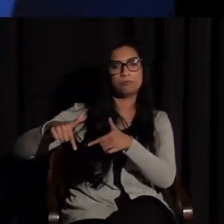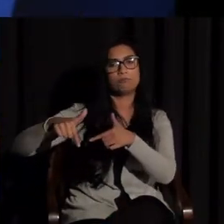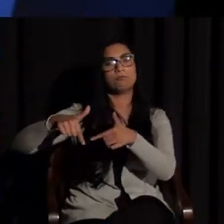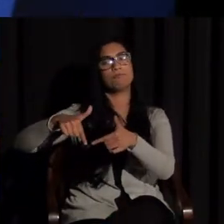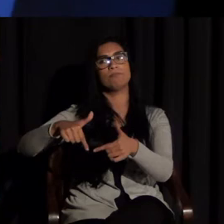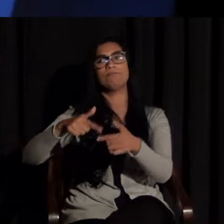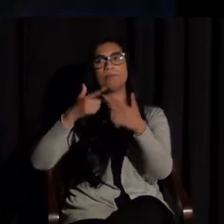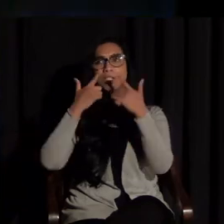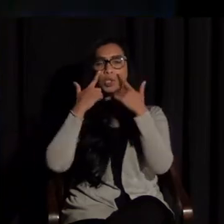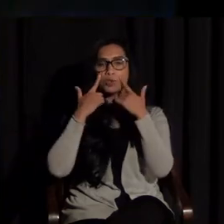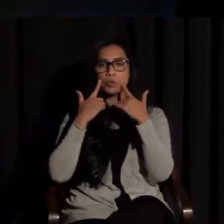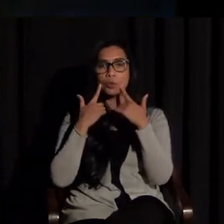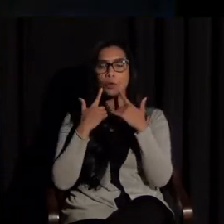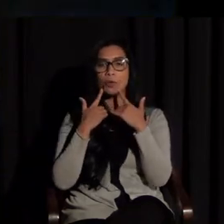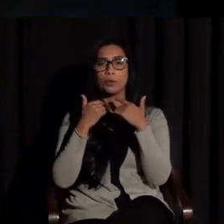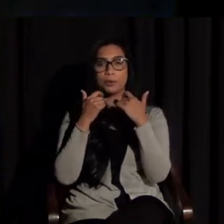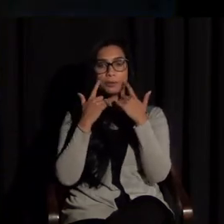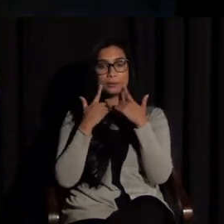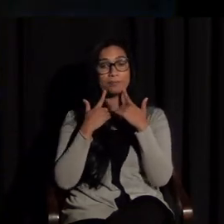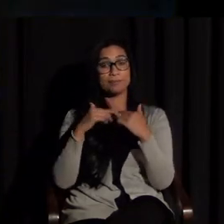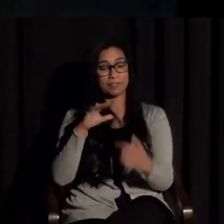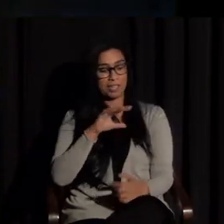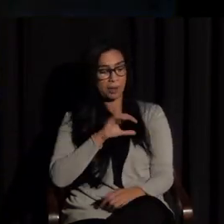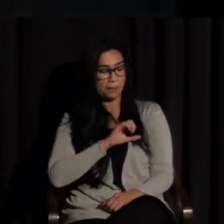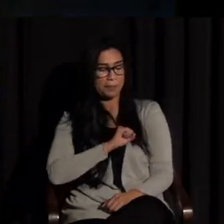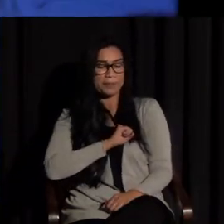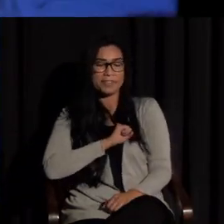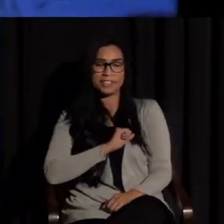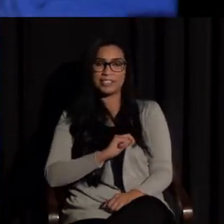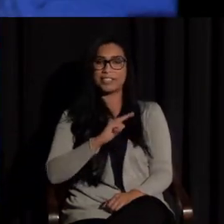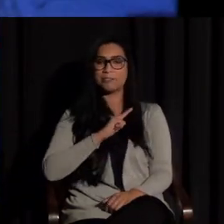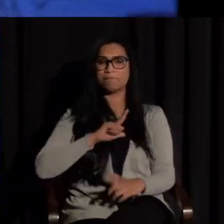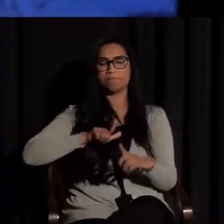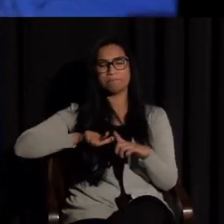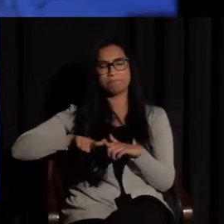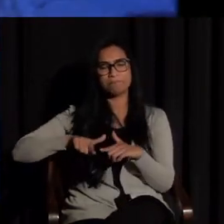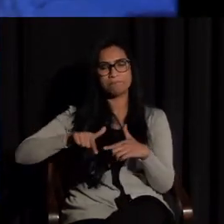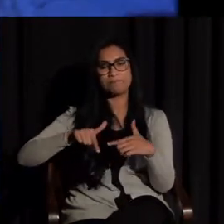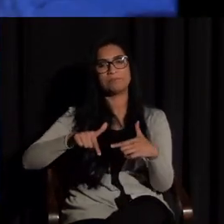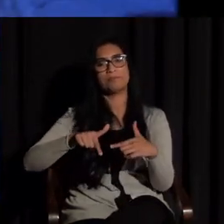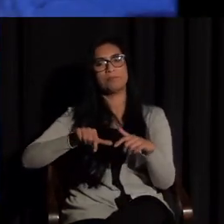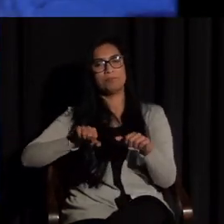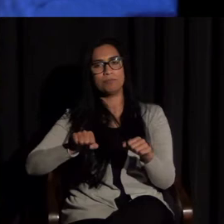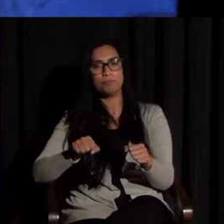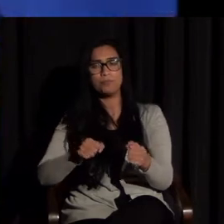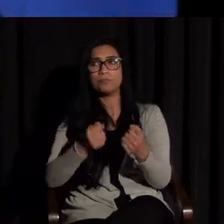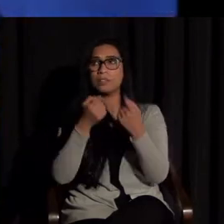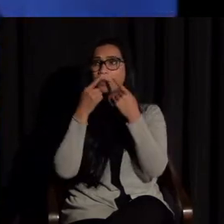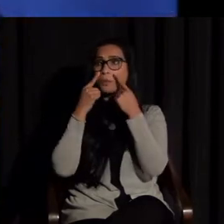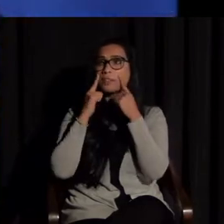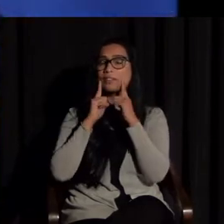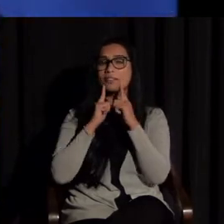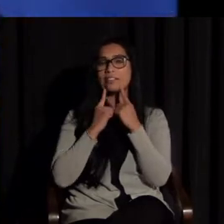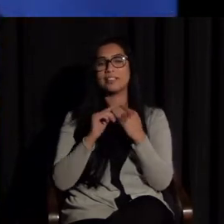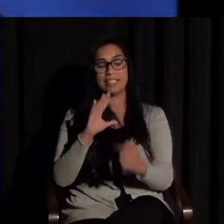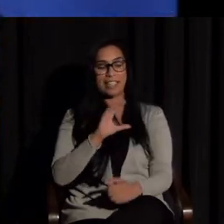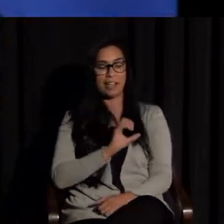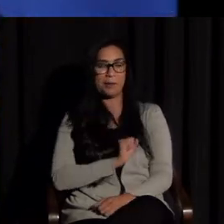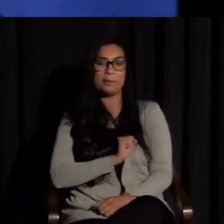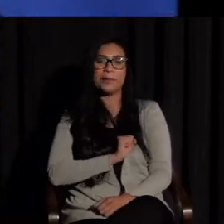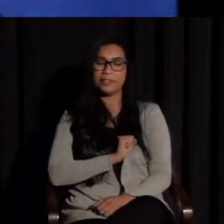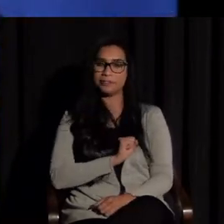muitas lágrimas e muito amor. Com muita luta, com muitas lágrimas e muito